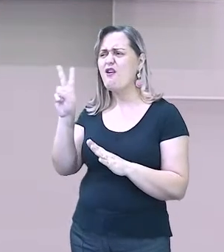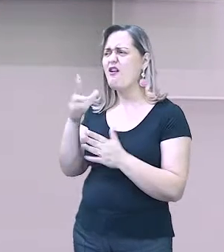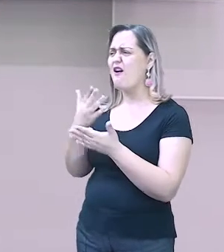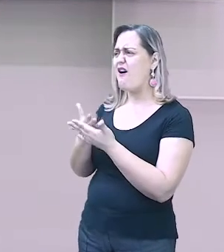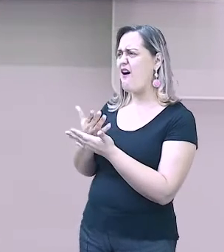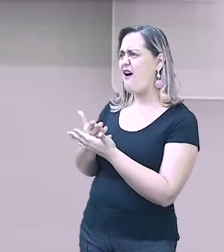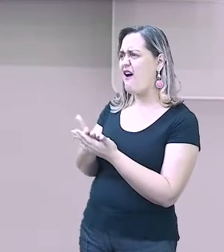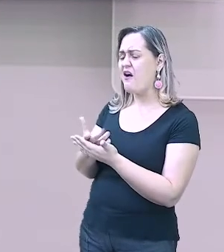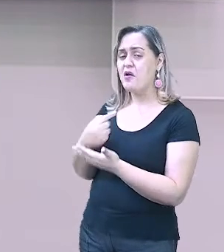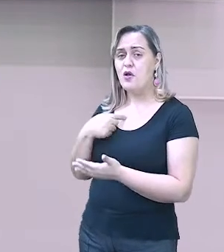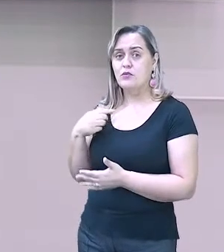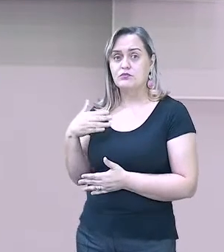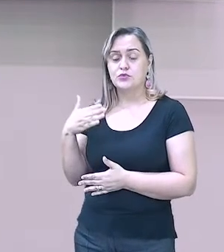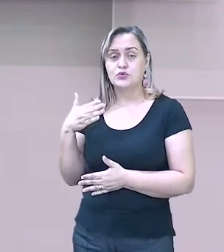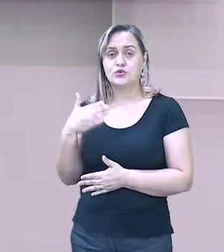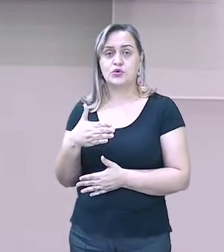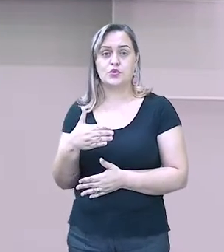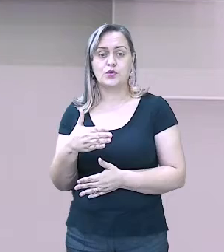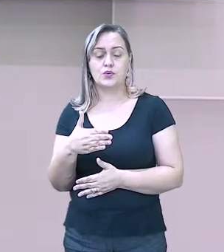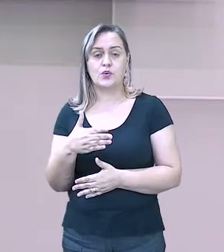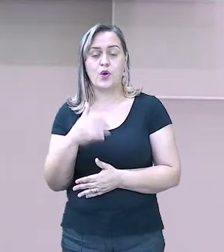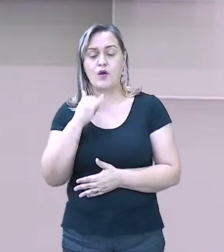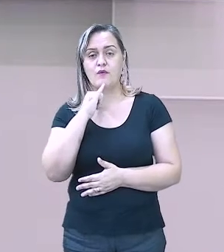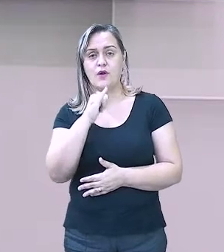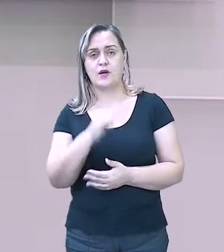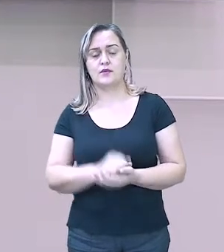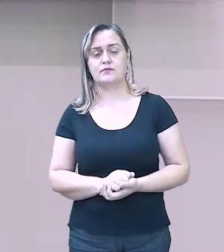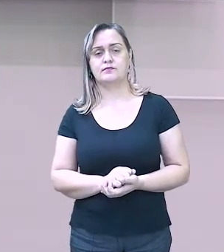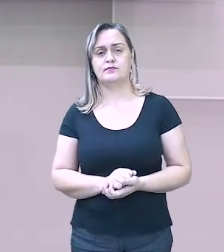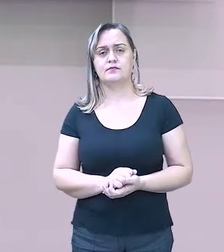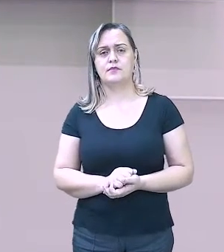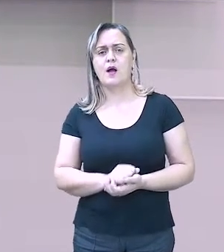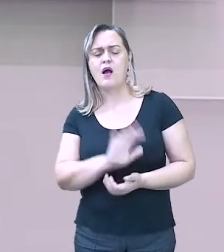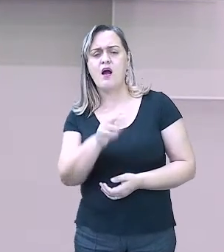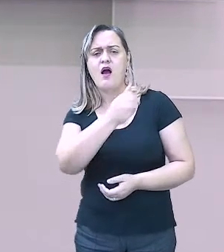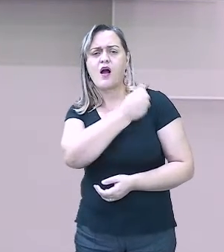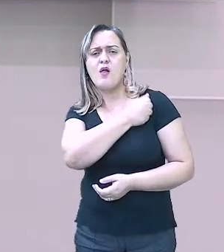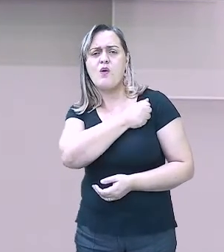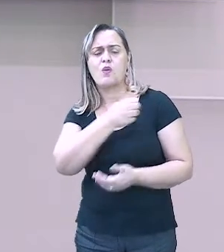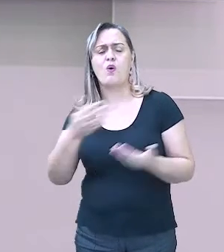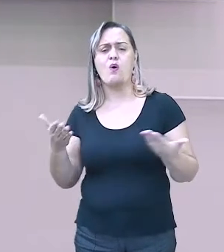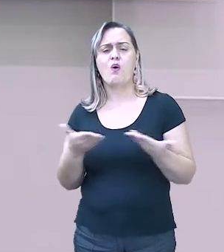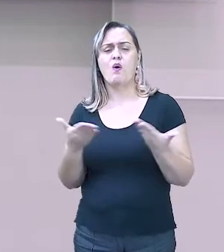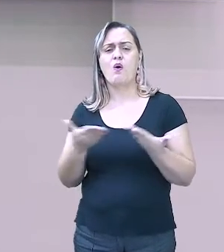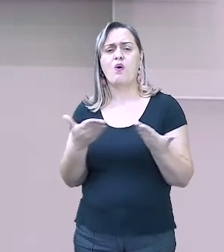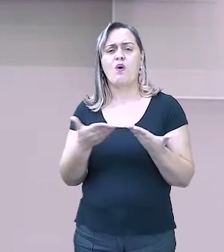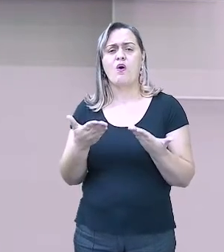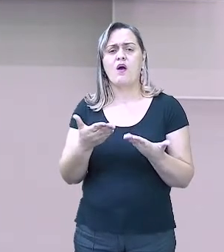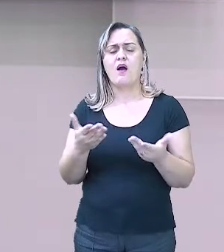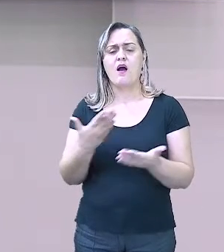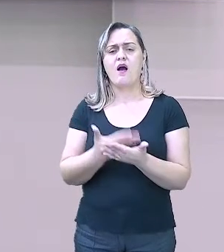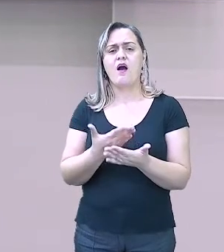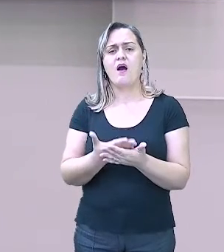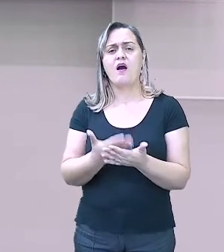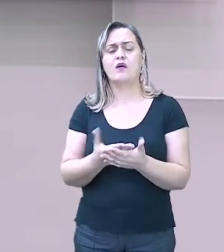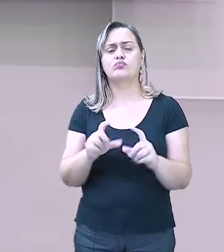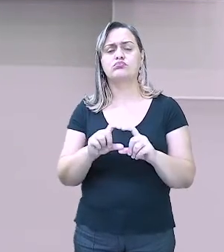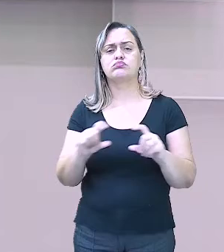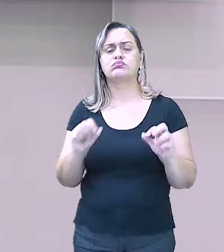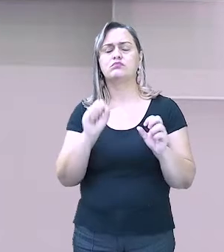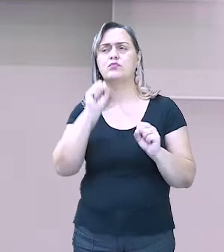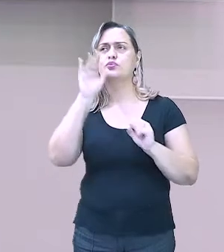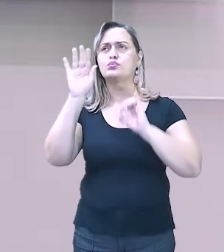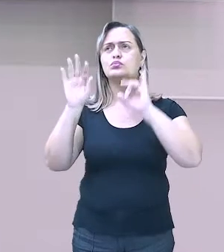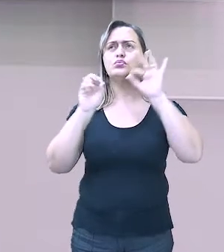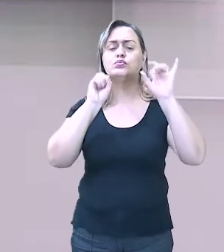eu de repente chego aqui e anuncio. Pessoal, a nossa aula hoje será sobre interjeição. E você logo já